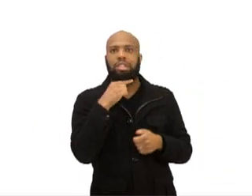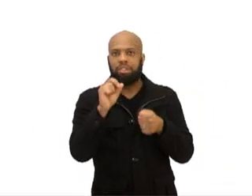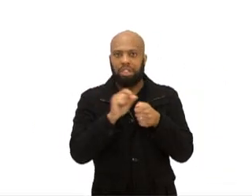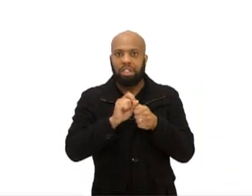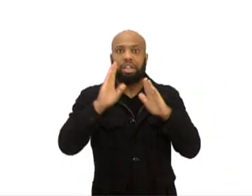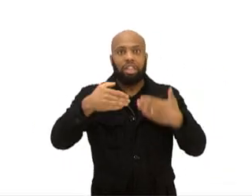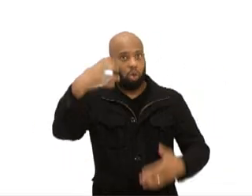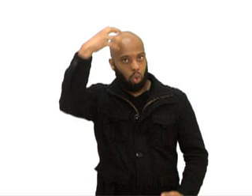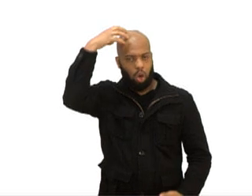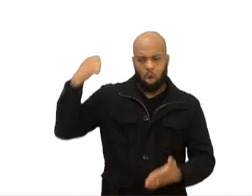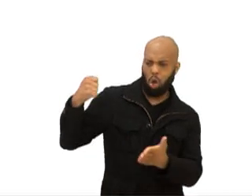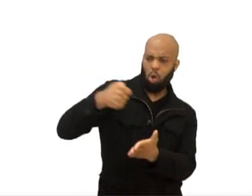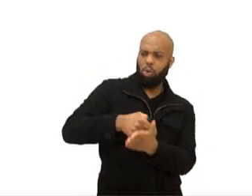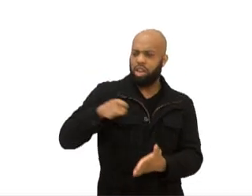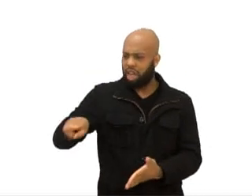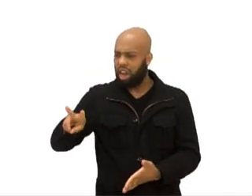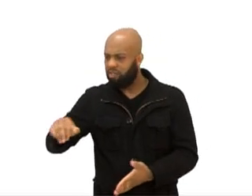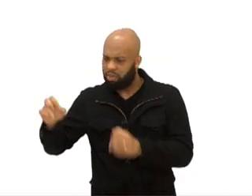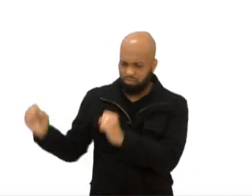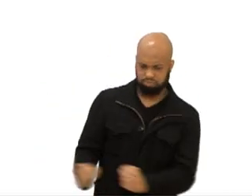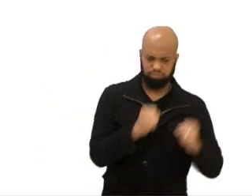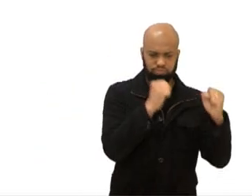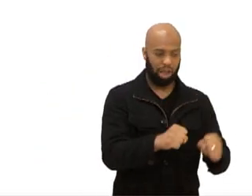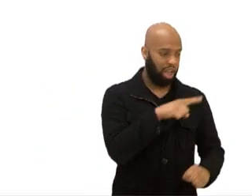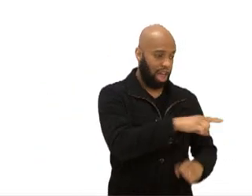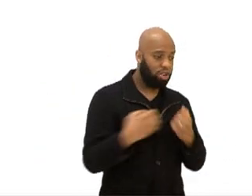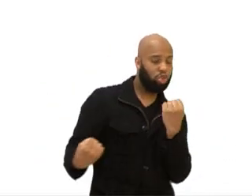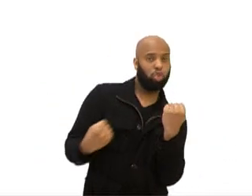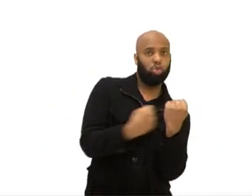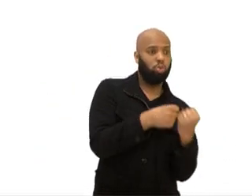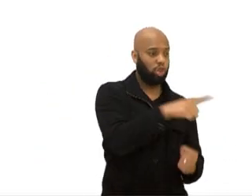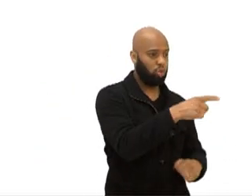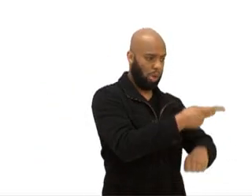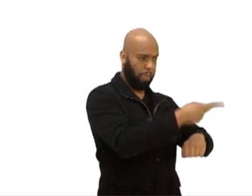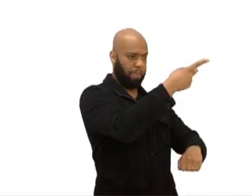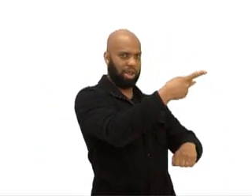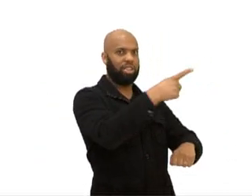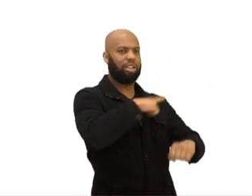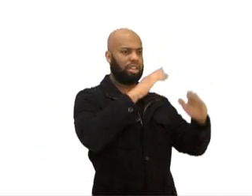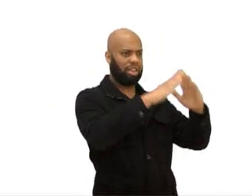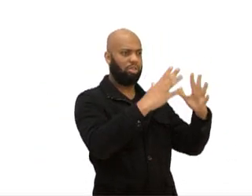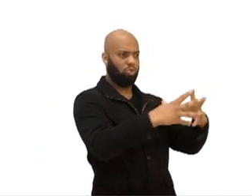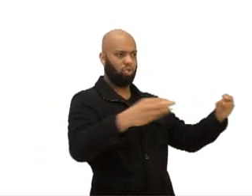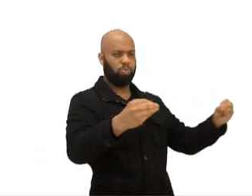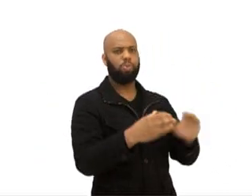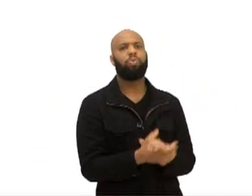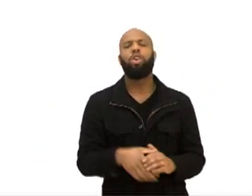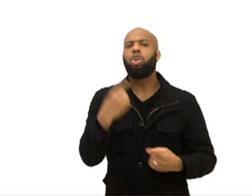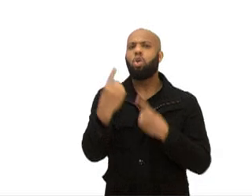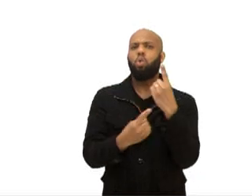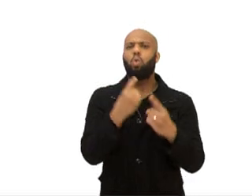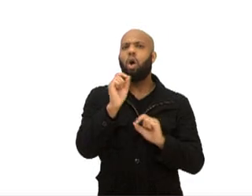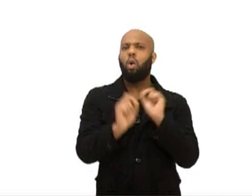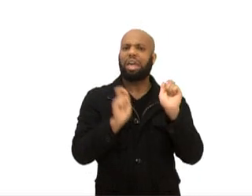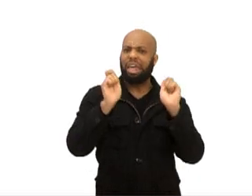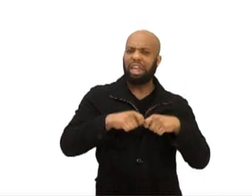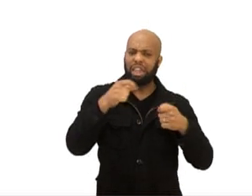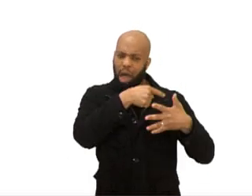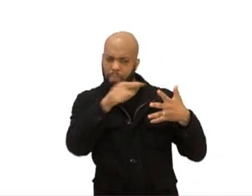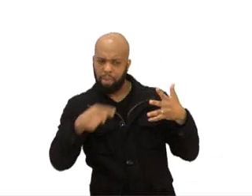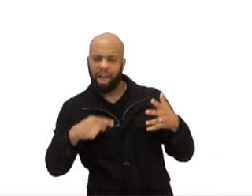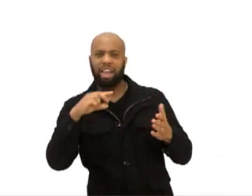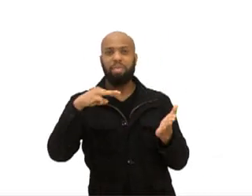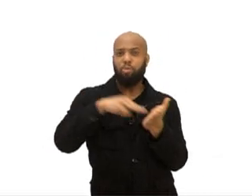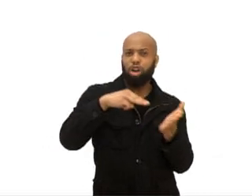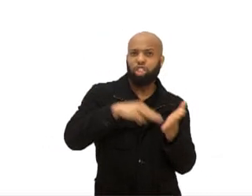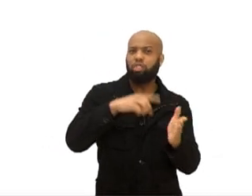o rei a obriga a assumir o papel de uma nobre prateada de uma casa extinta. Quais hipóteses podemos levantar dos